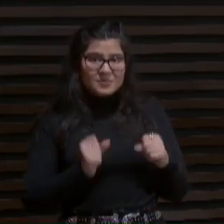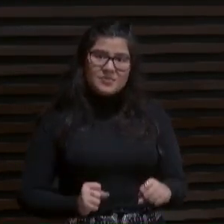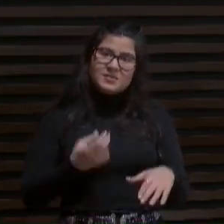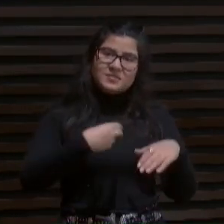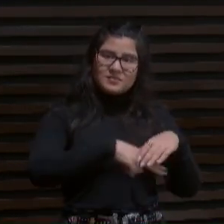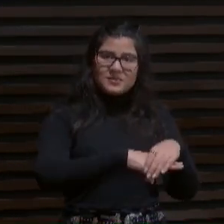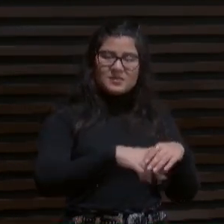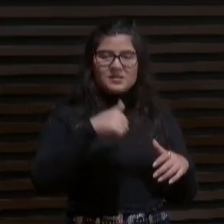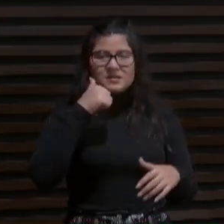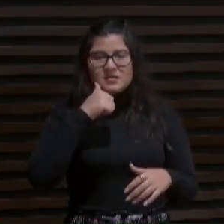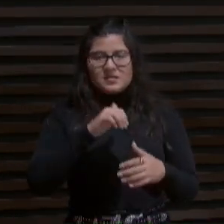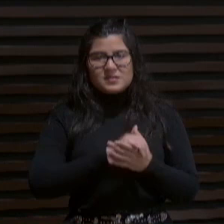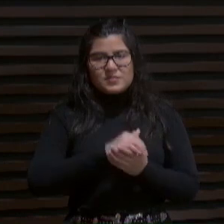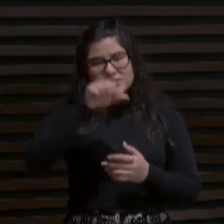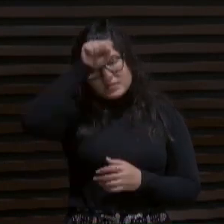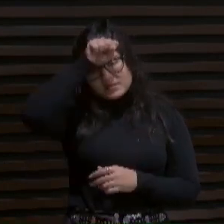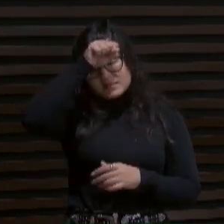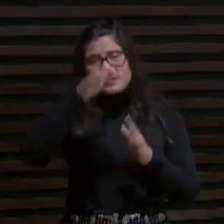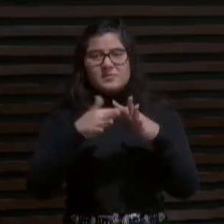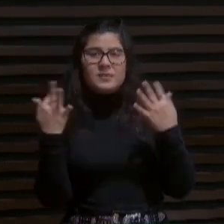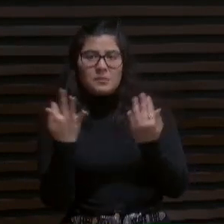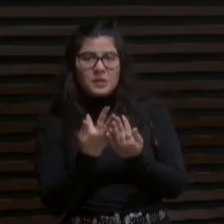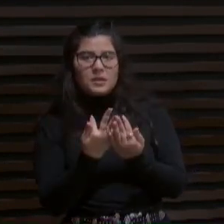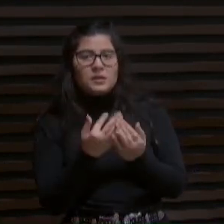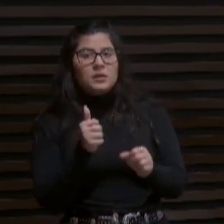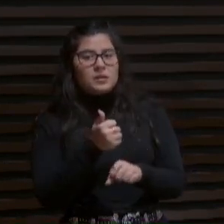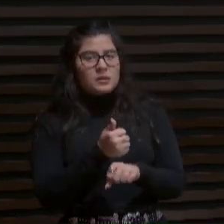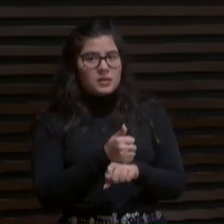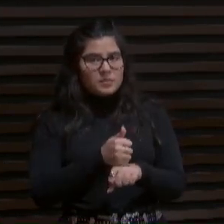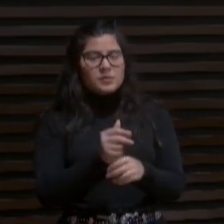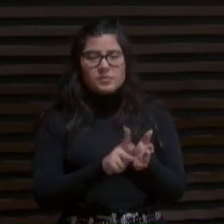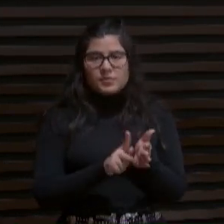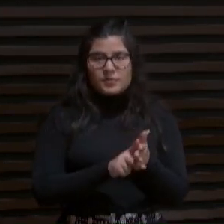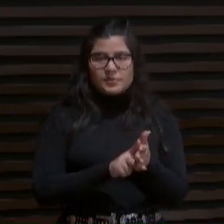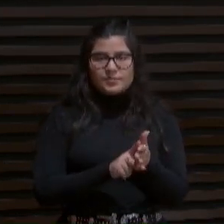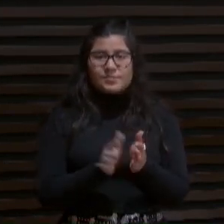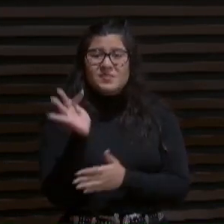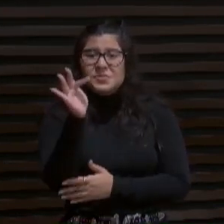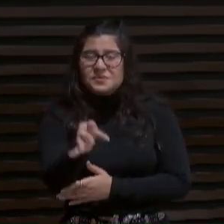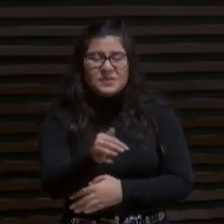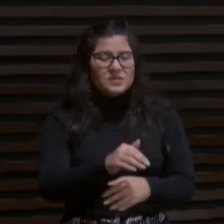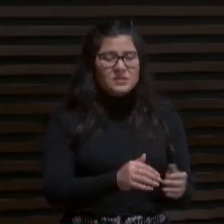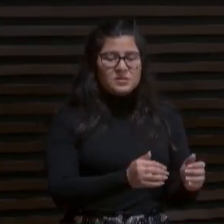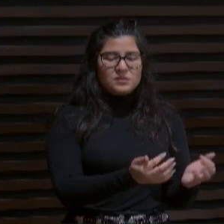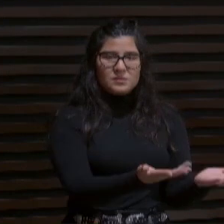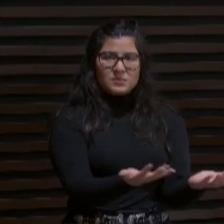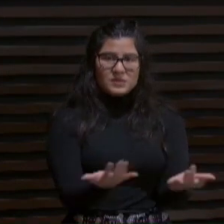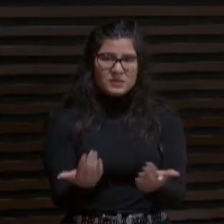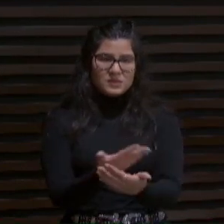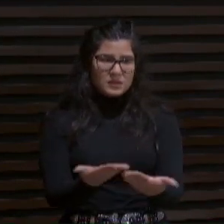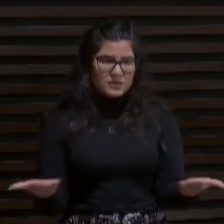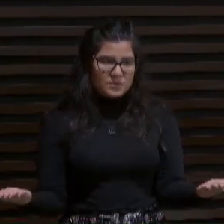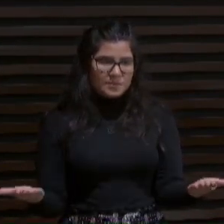Sara e sua família e, eventualmente, a ele mesmo. Era no fim de um campo, num lugar que não era muito utilizado,